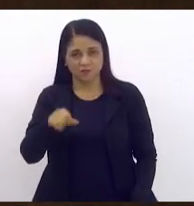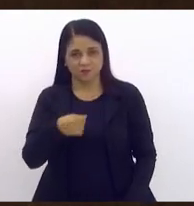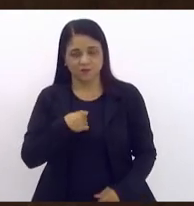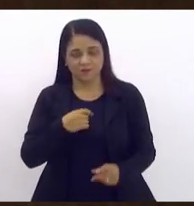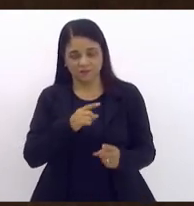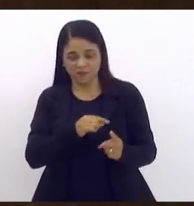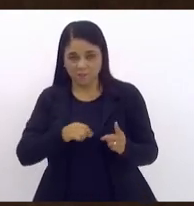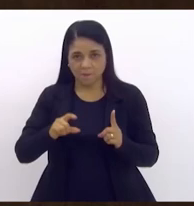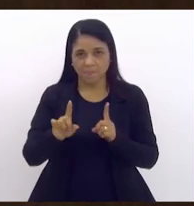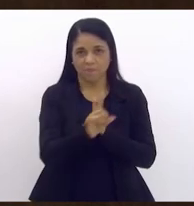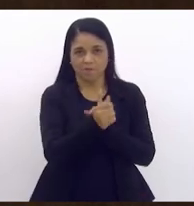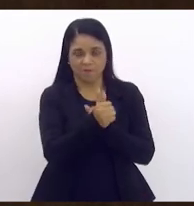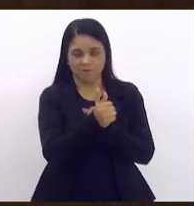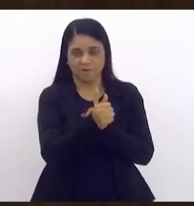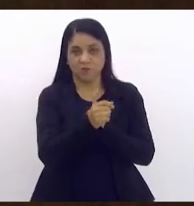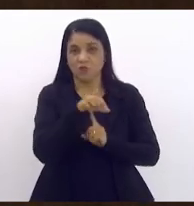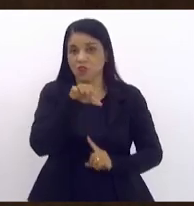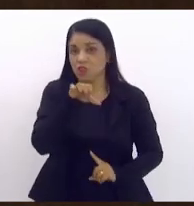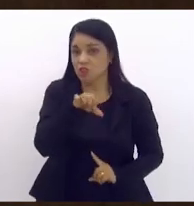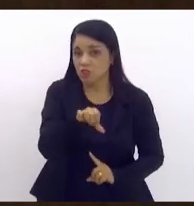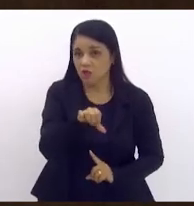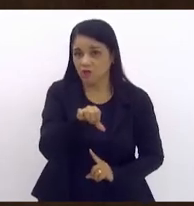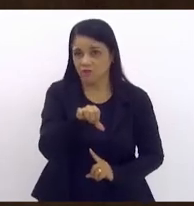mais 9.